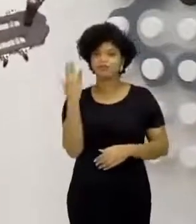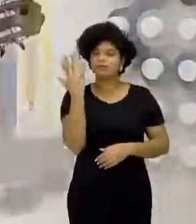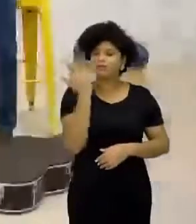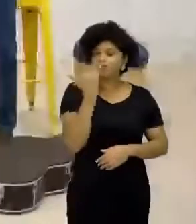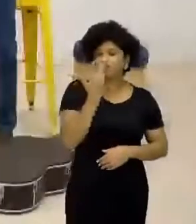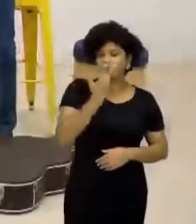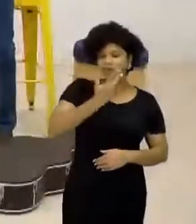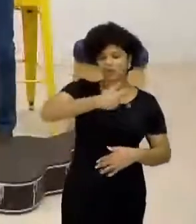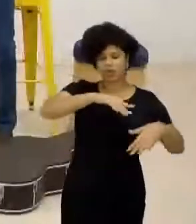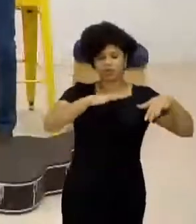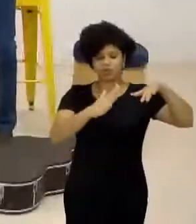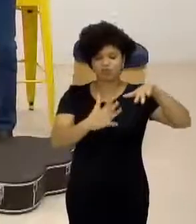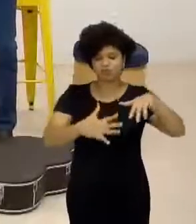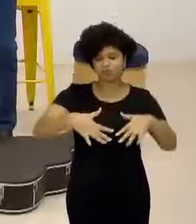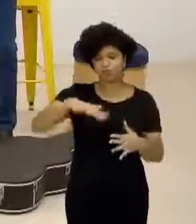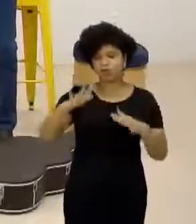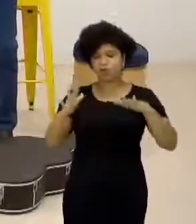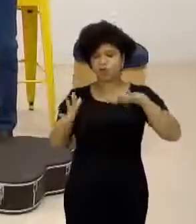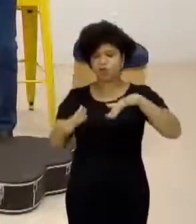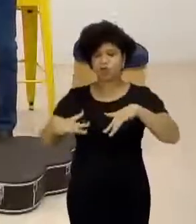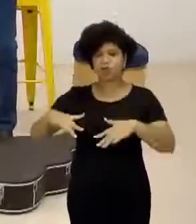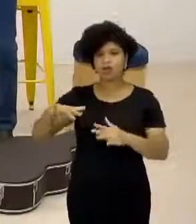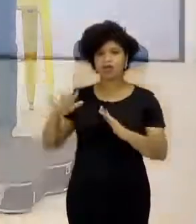elegância e cinética,